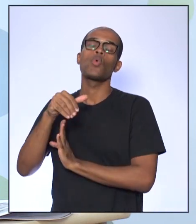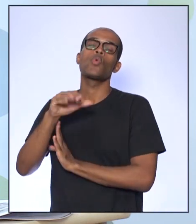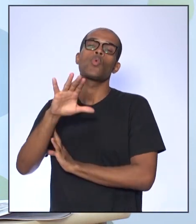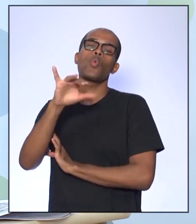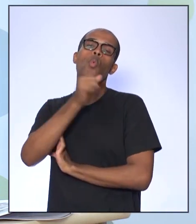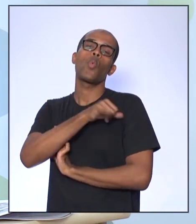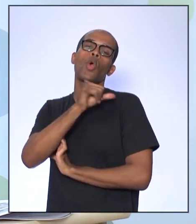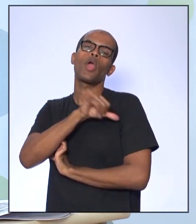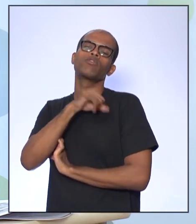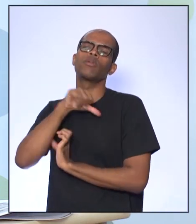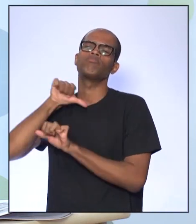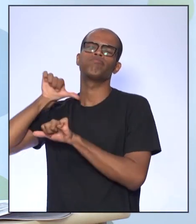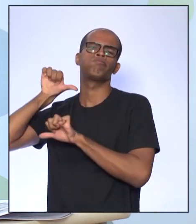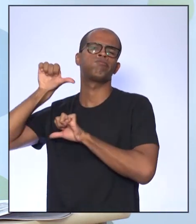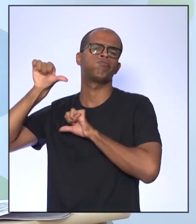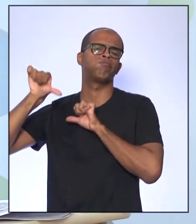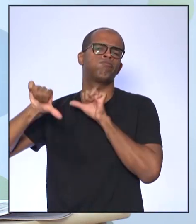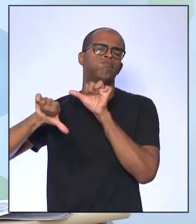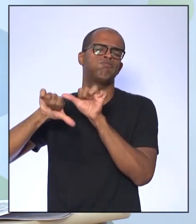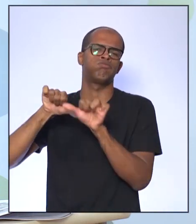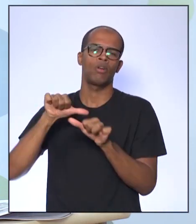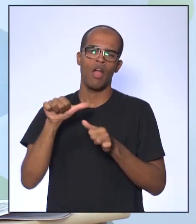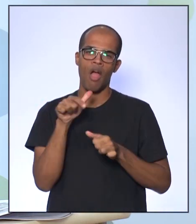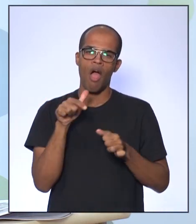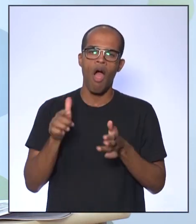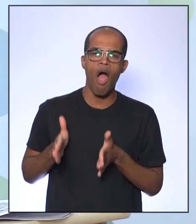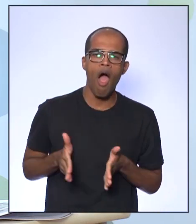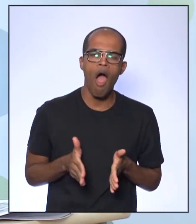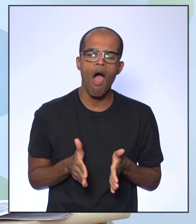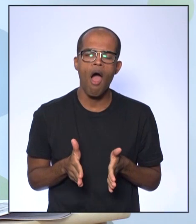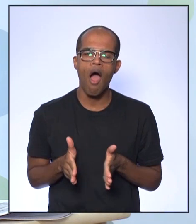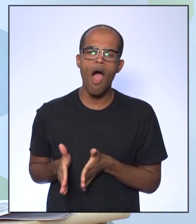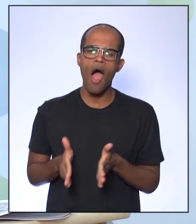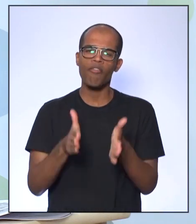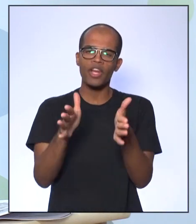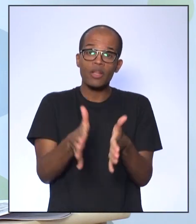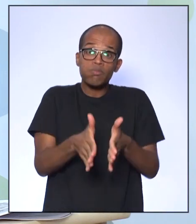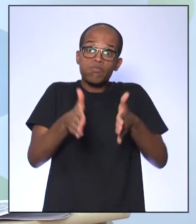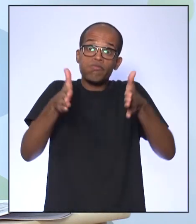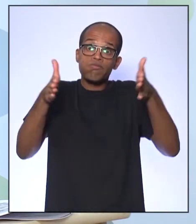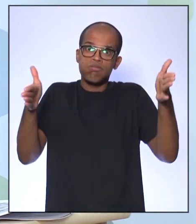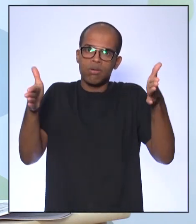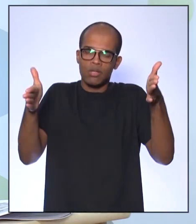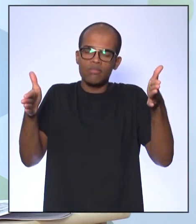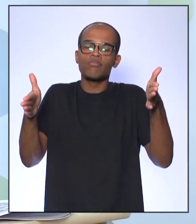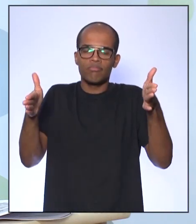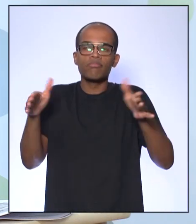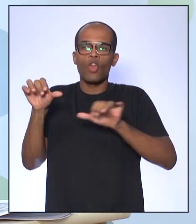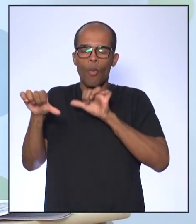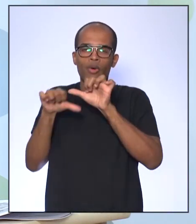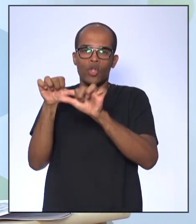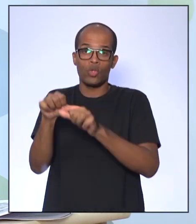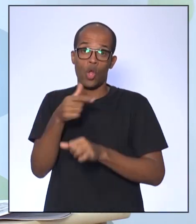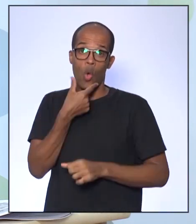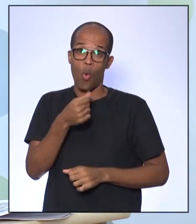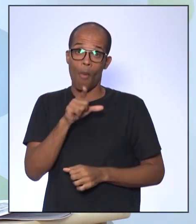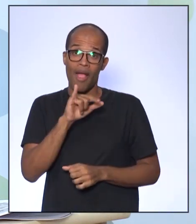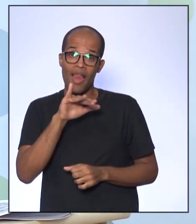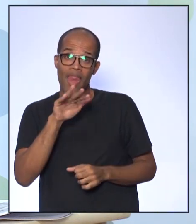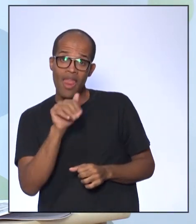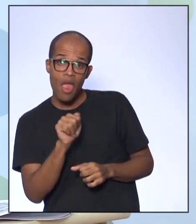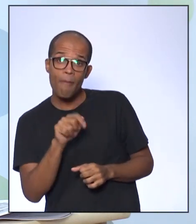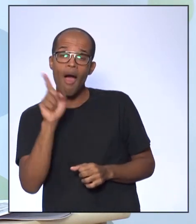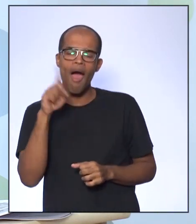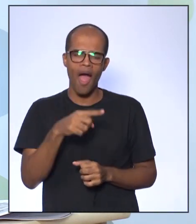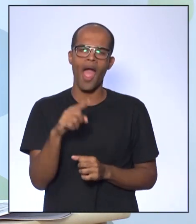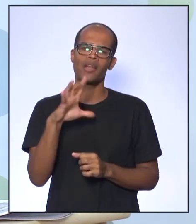transformação enorme, onde eles ampliaram as avenidas, modificaram, transformaram a cidade no que ela é hoje. O Lima Barreto chama isso de